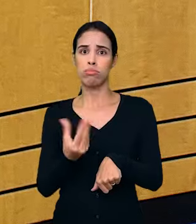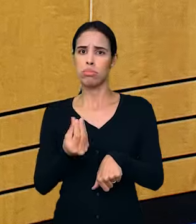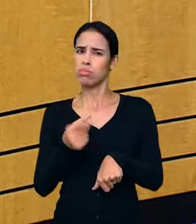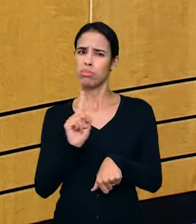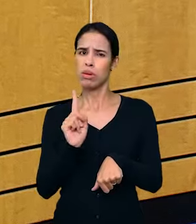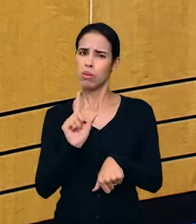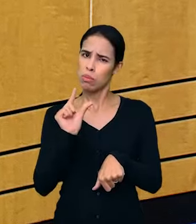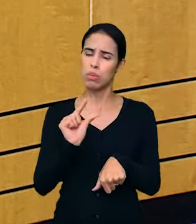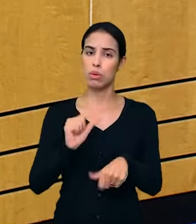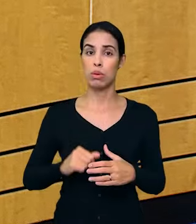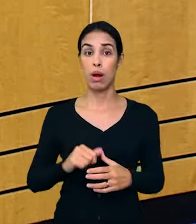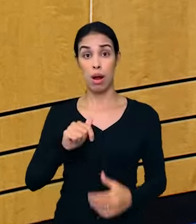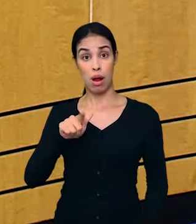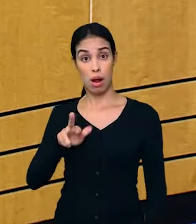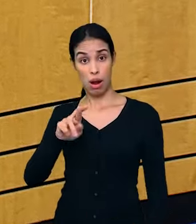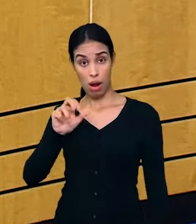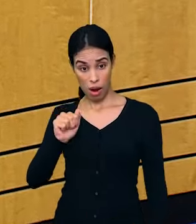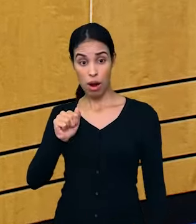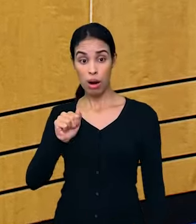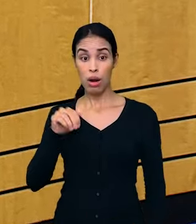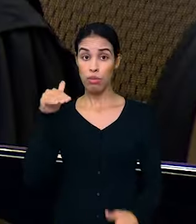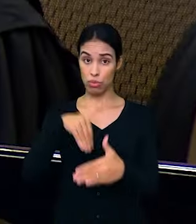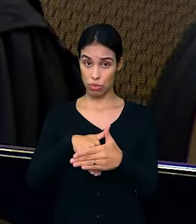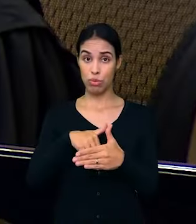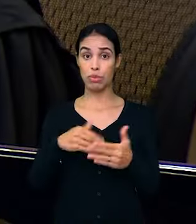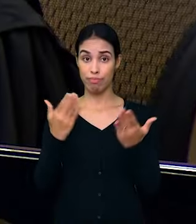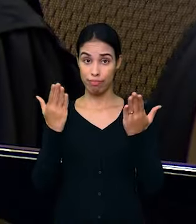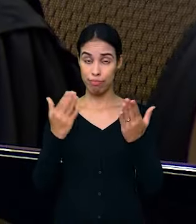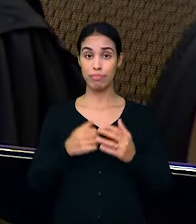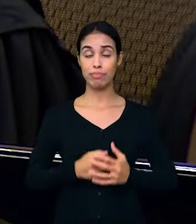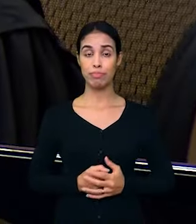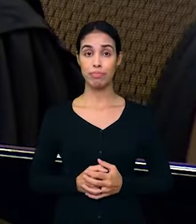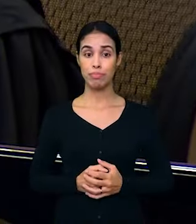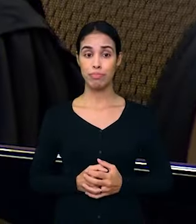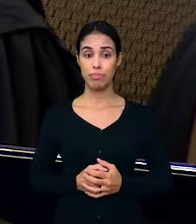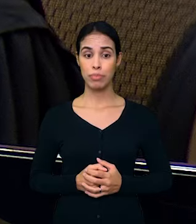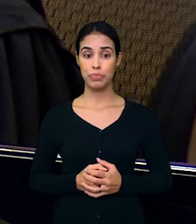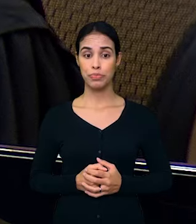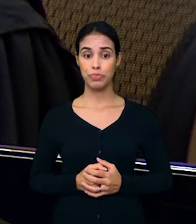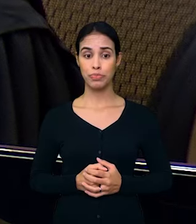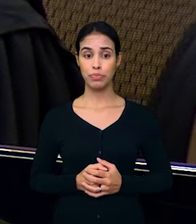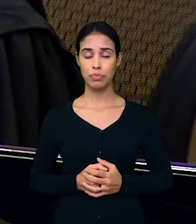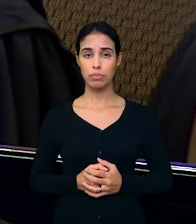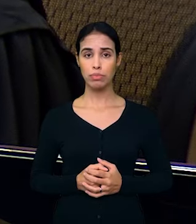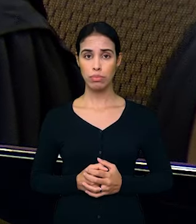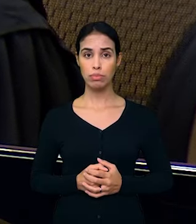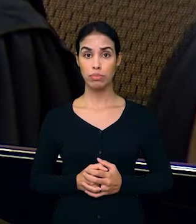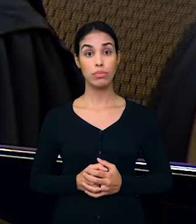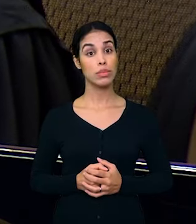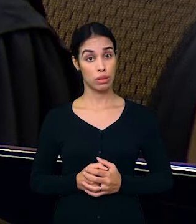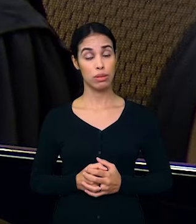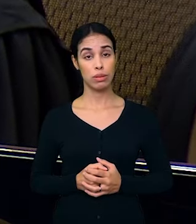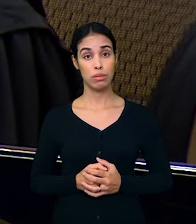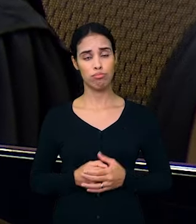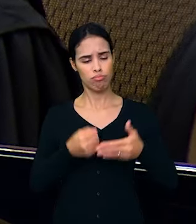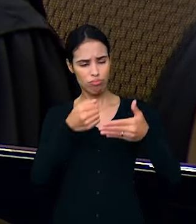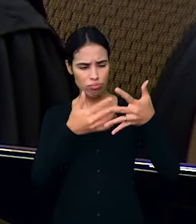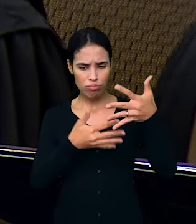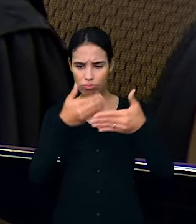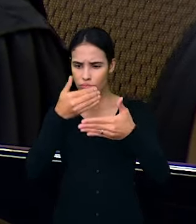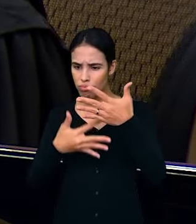foi acompanhado pelo ministro Agra Belmonte. Diante das circunstâncias, do fato de não ter trazido, segundo